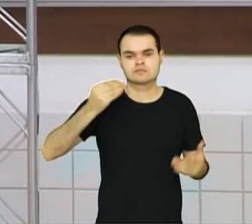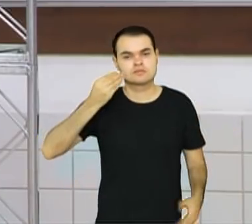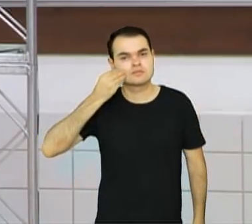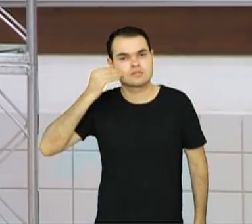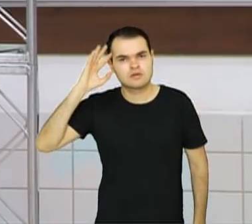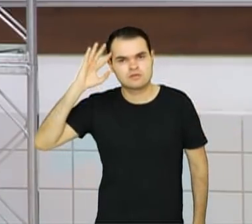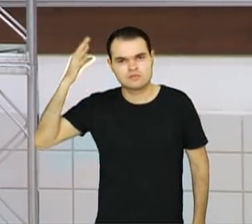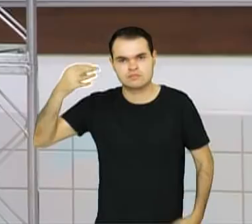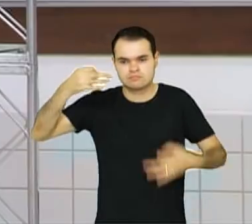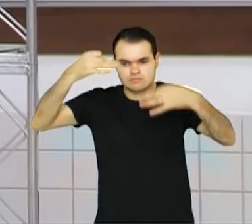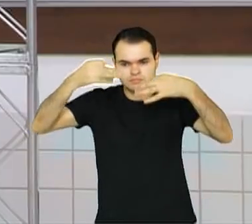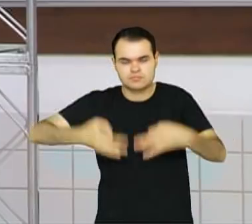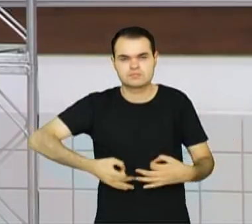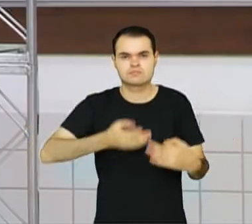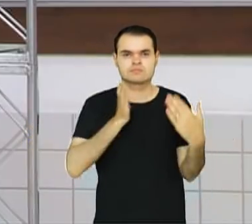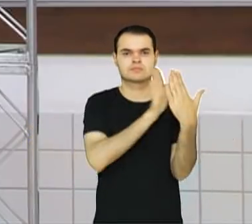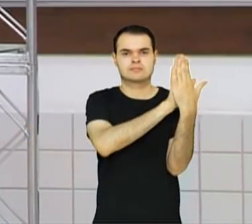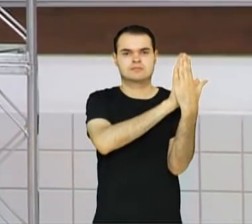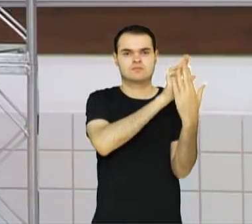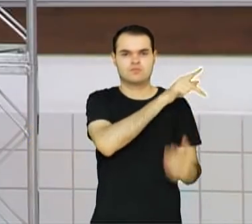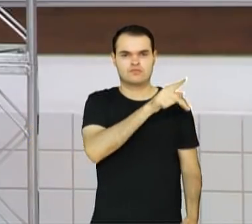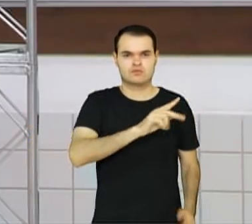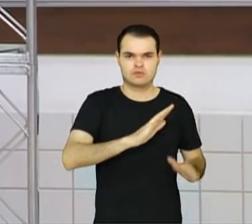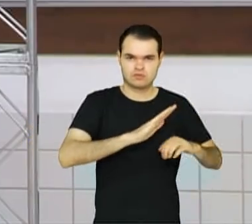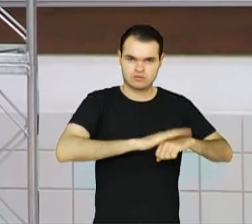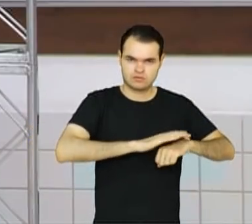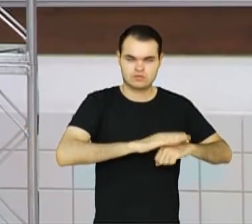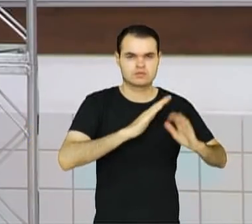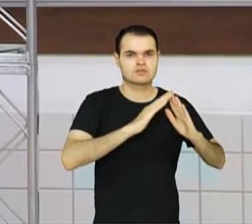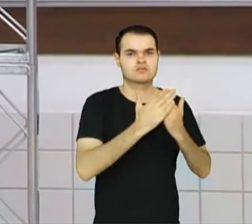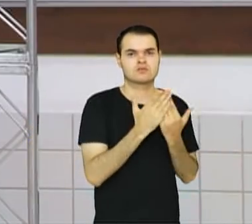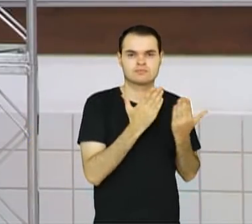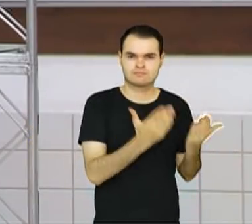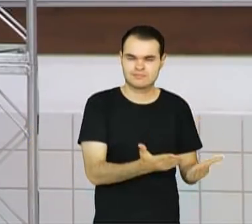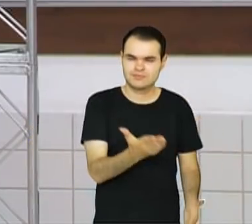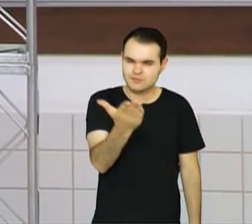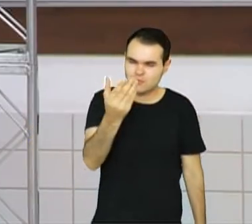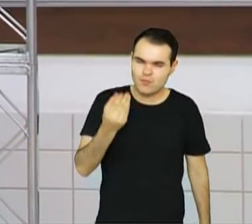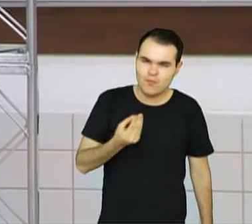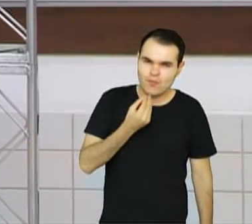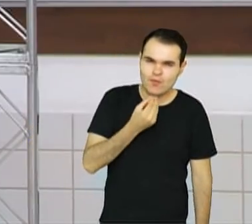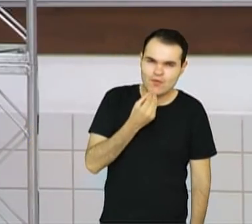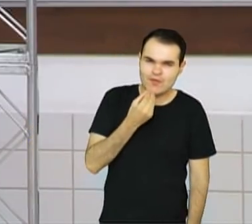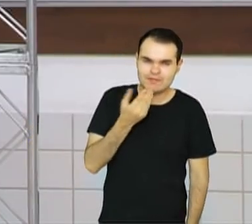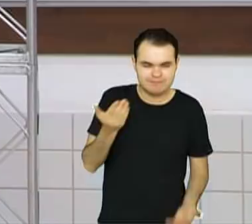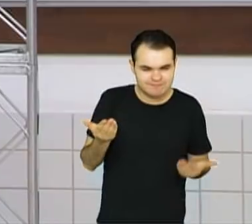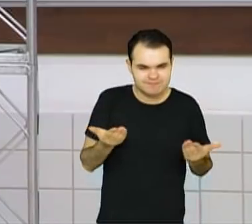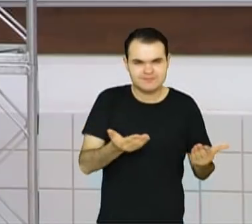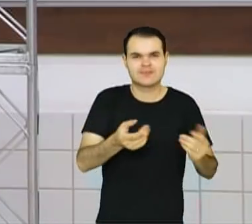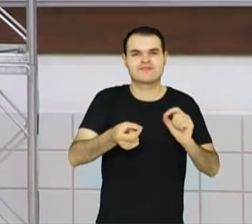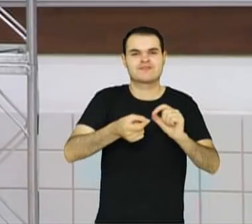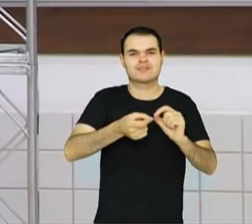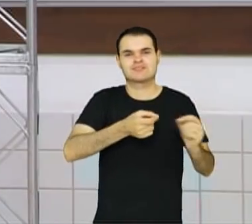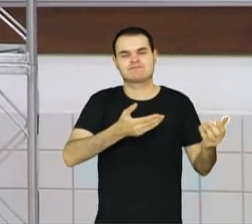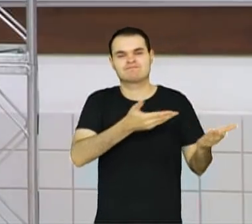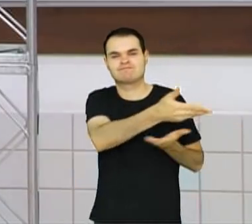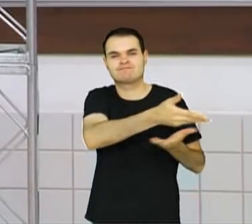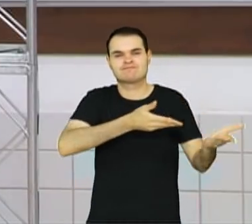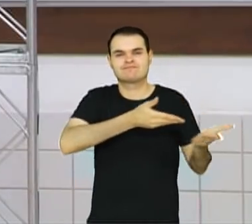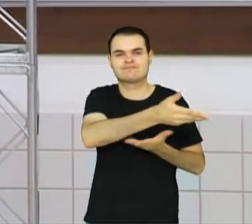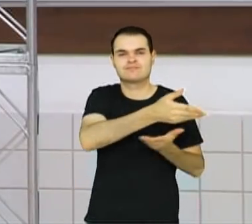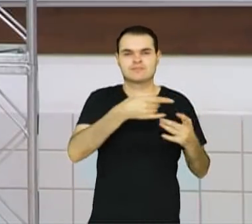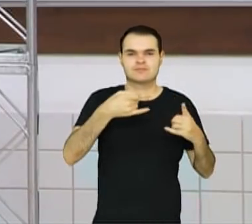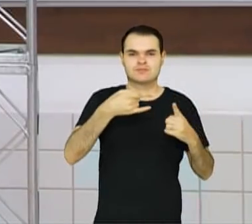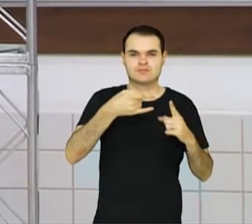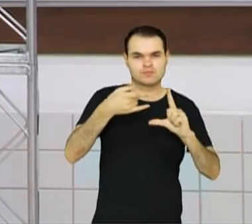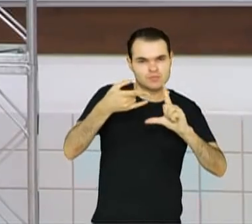mais pontualmente com o professor da escola, tá bom? Então, essa é a tua chance, essa é a tua oportunidade. Faça ali a interação com o professor no Google